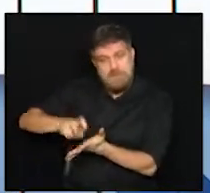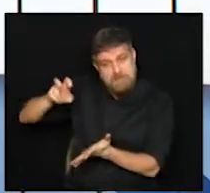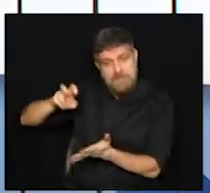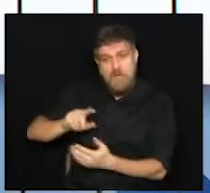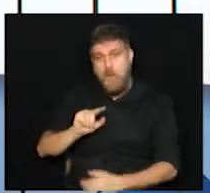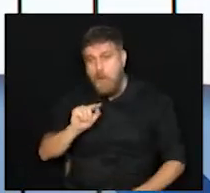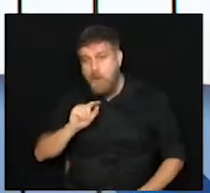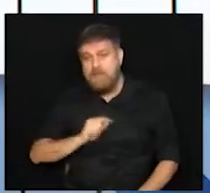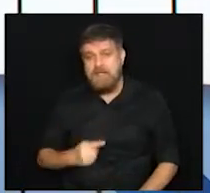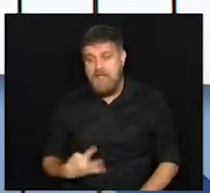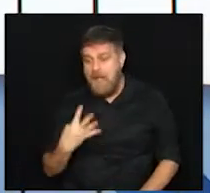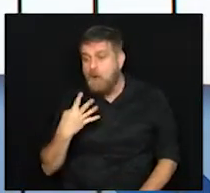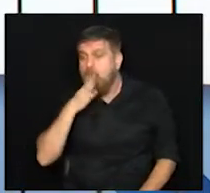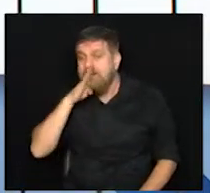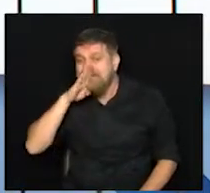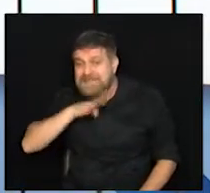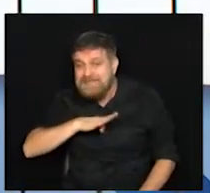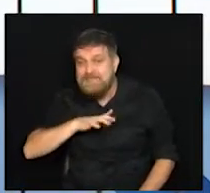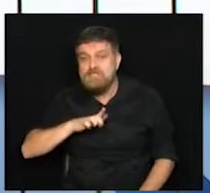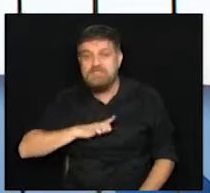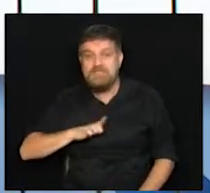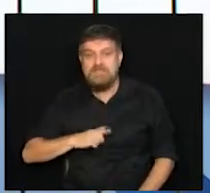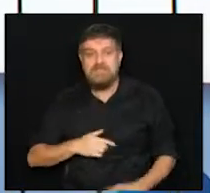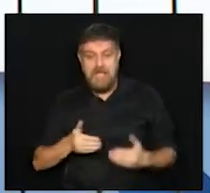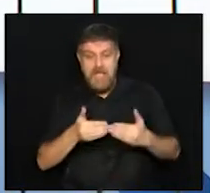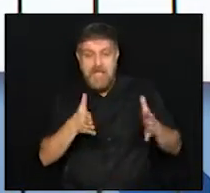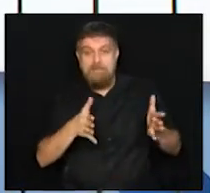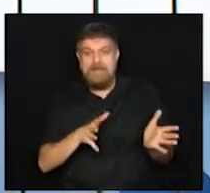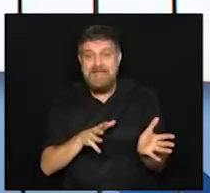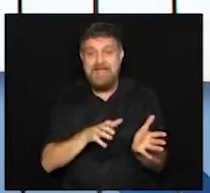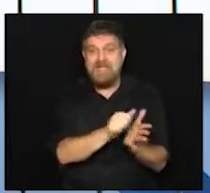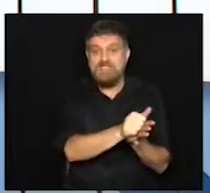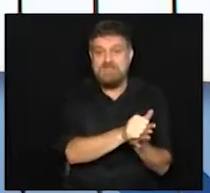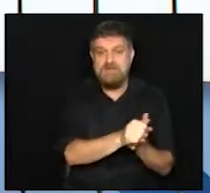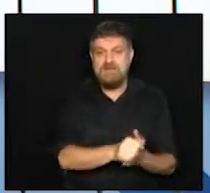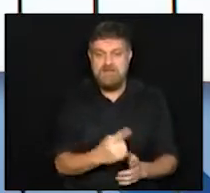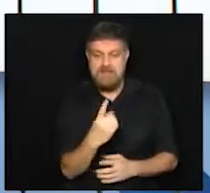que às 4 da tarde nós teríamos a abertura do agendamento para